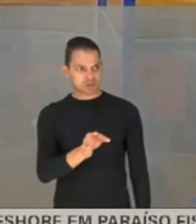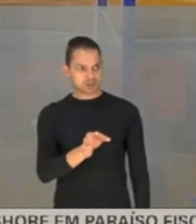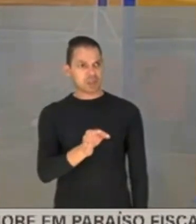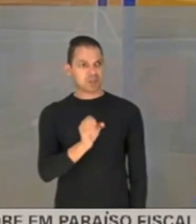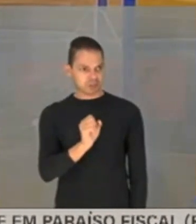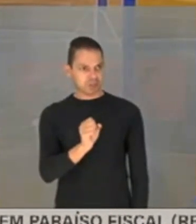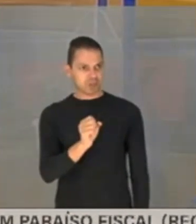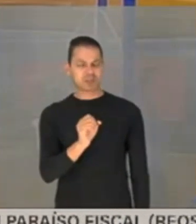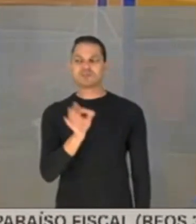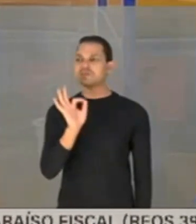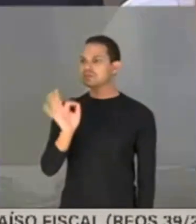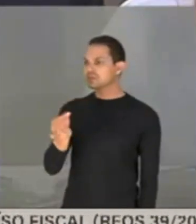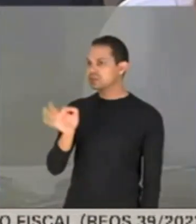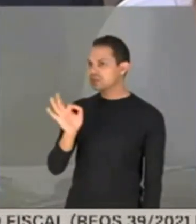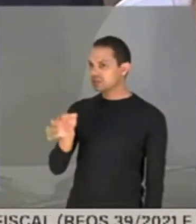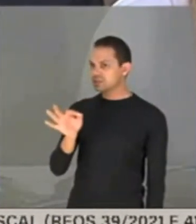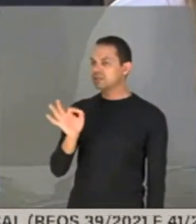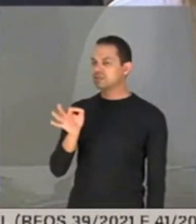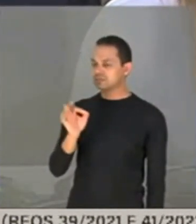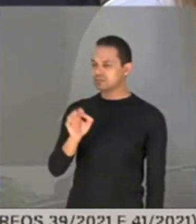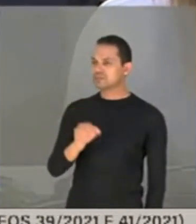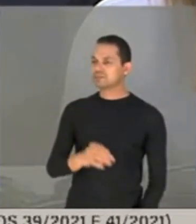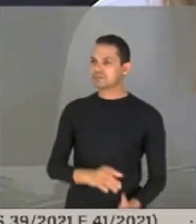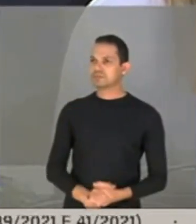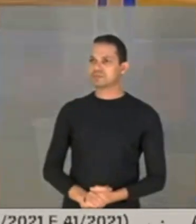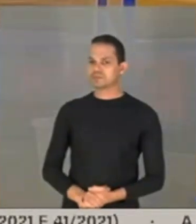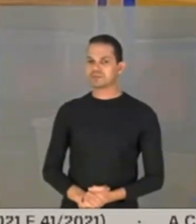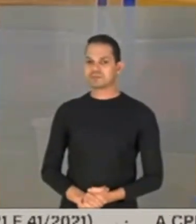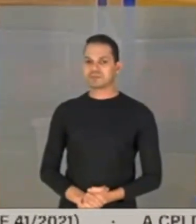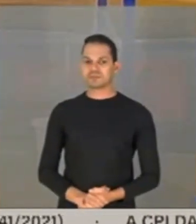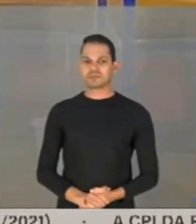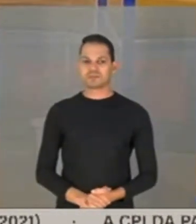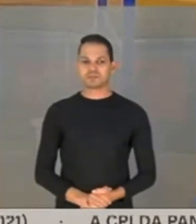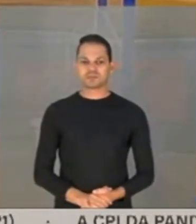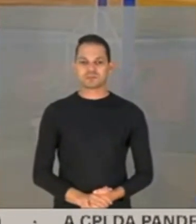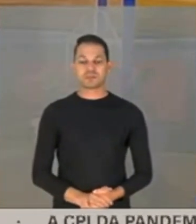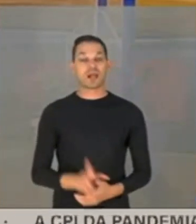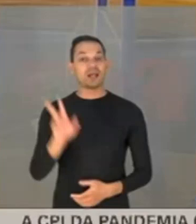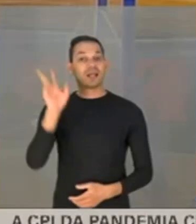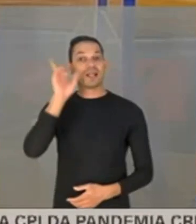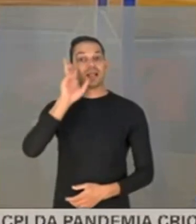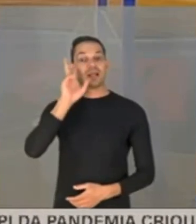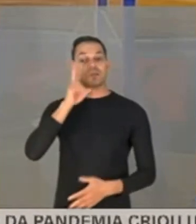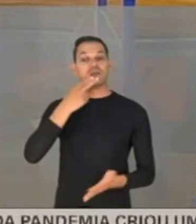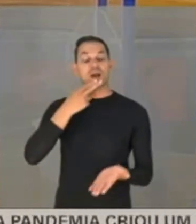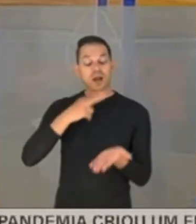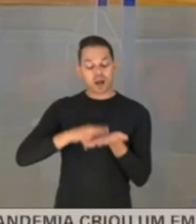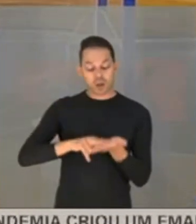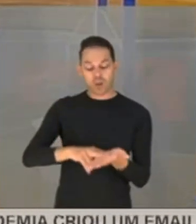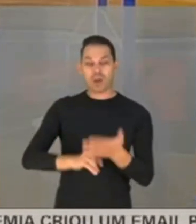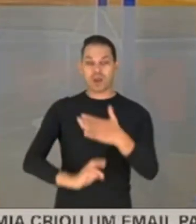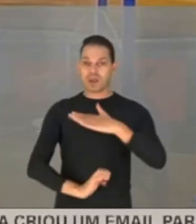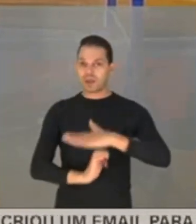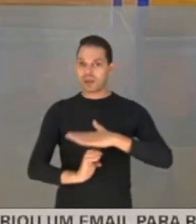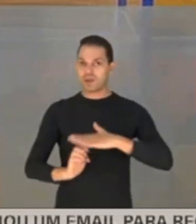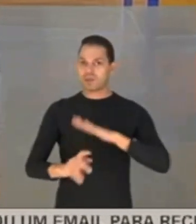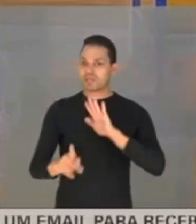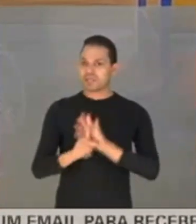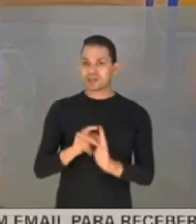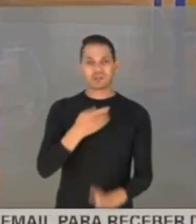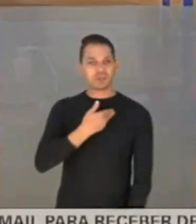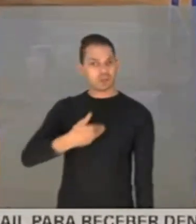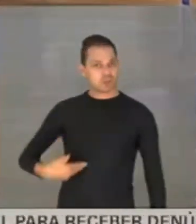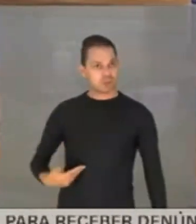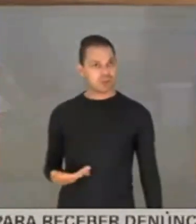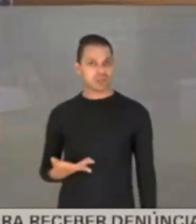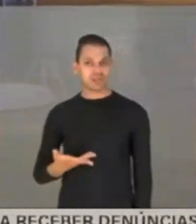afirmar isso? Pode afirmar, senhor senador. Então, olha... Pode, senador é bom Marcos, lembrar que os Correios são uma empresa pública. É